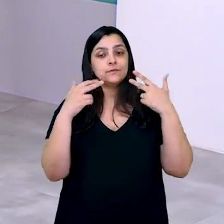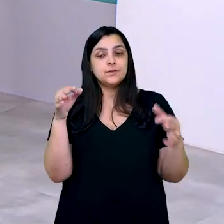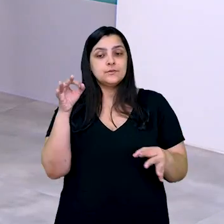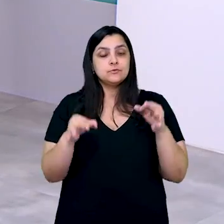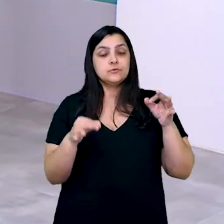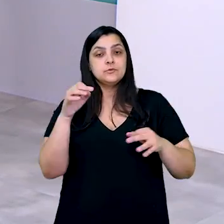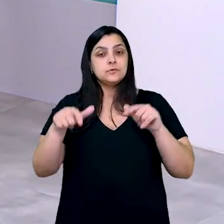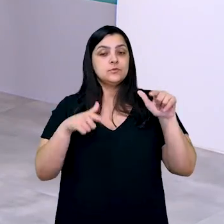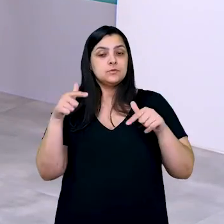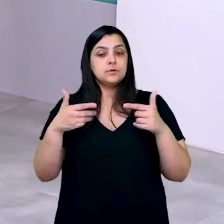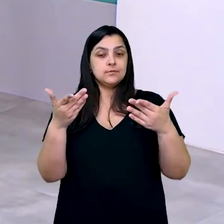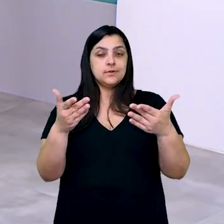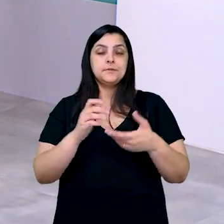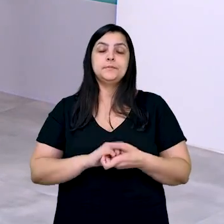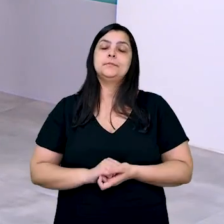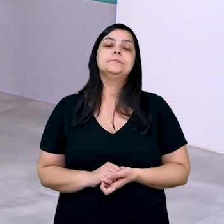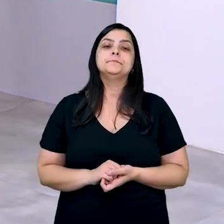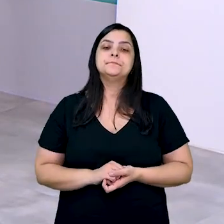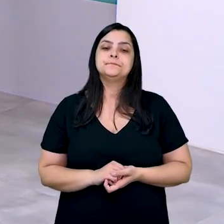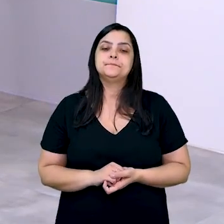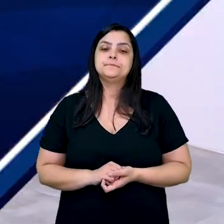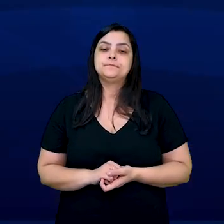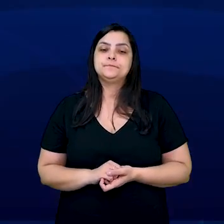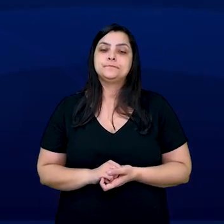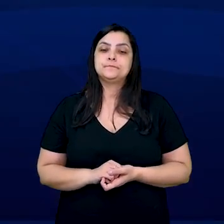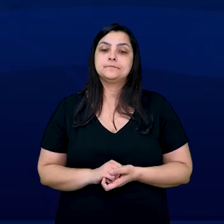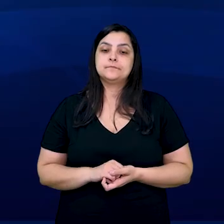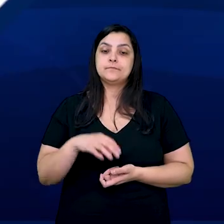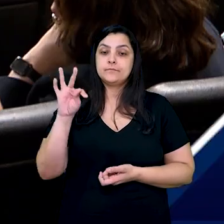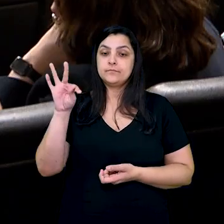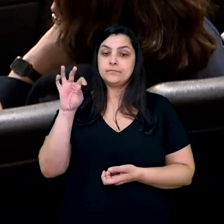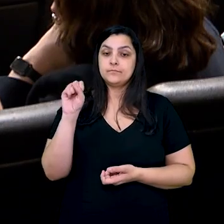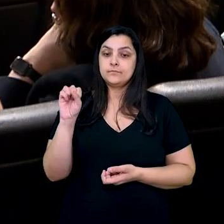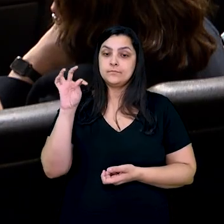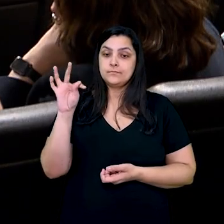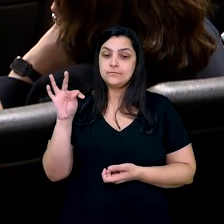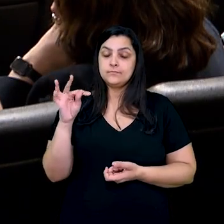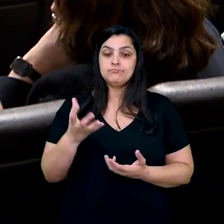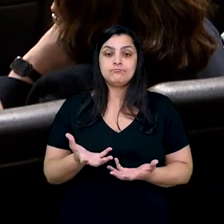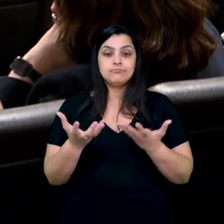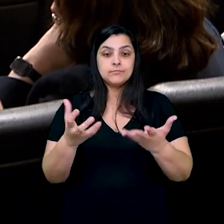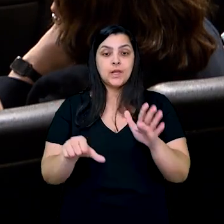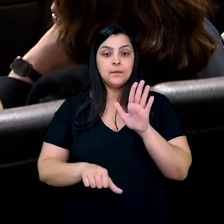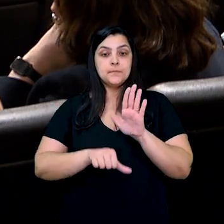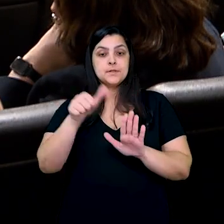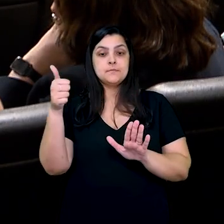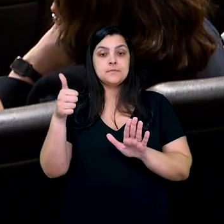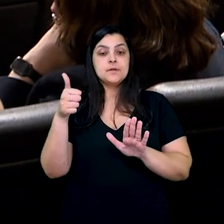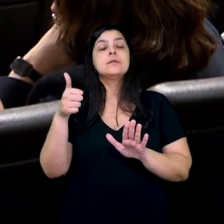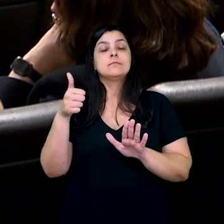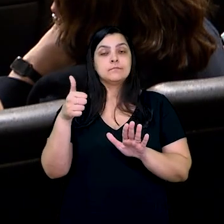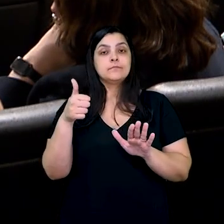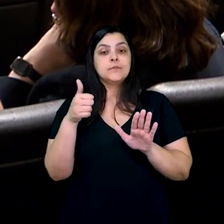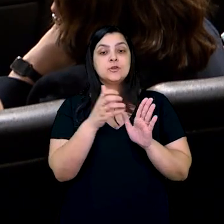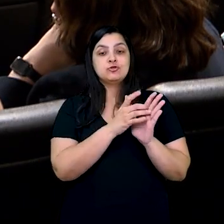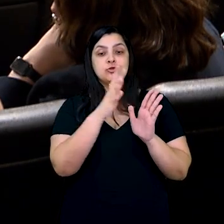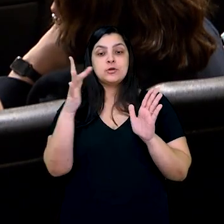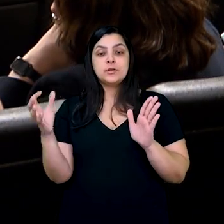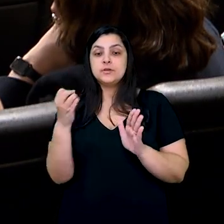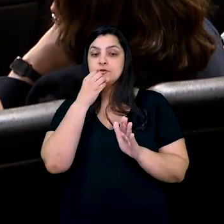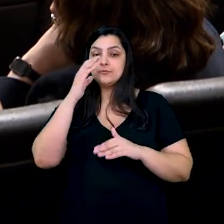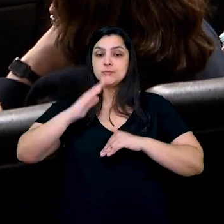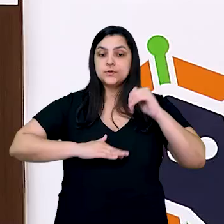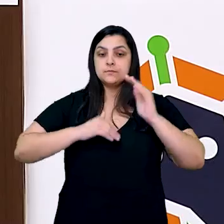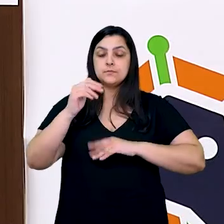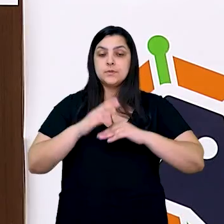mais notícias da Justiça do Trabalho. O Tribunal Superior do Trabalho sediou a primeira edição da